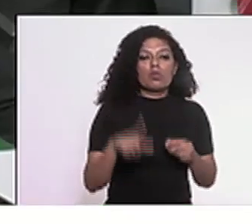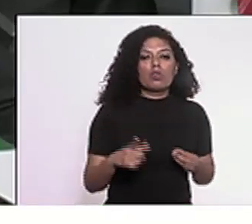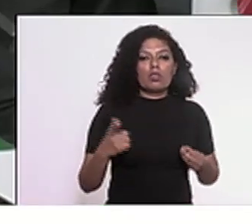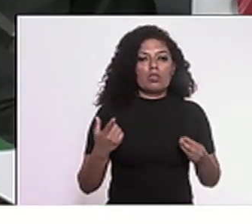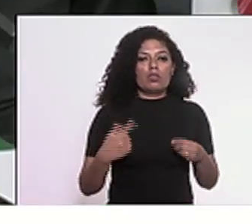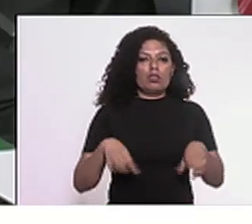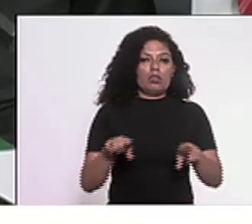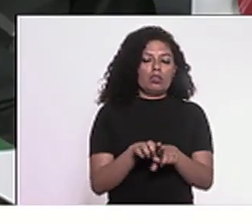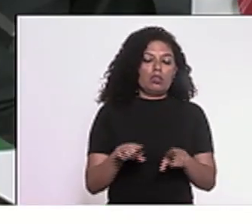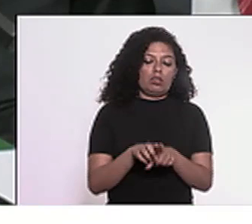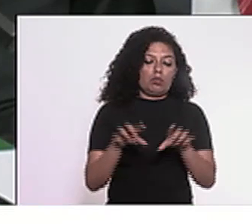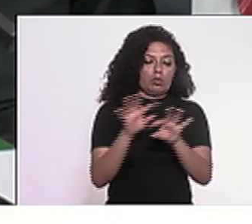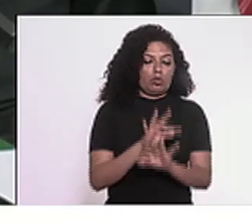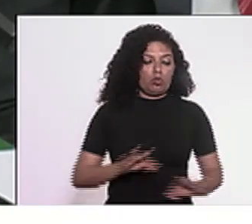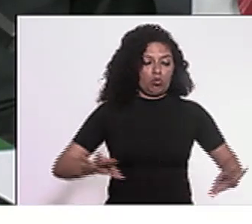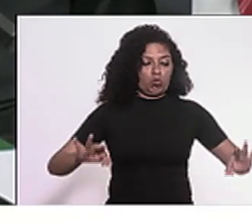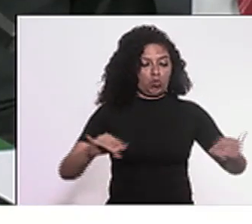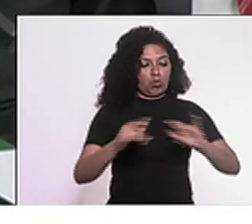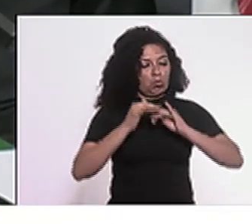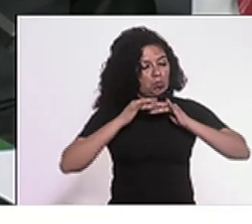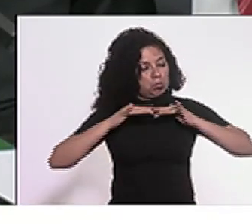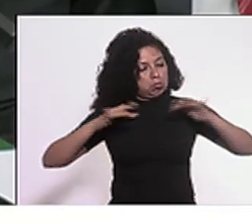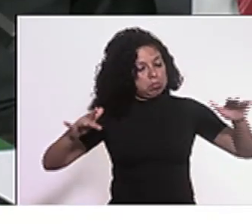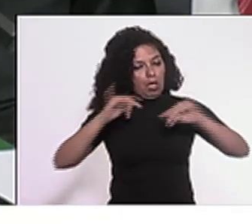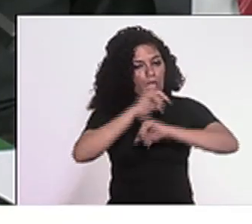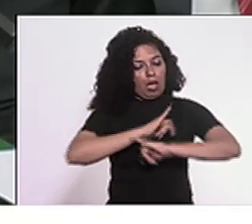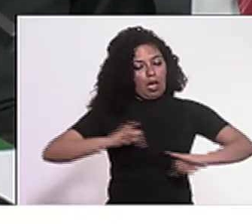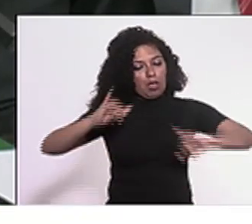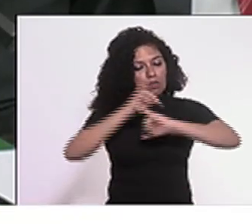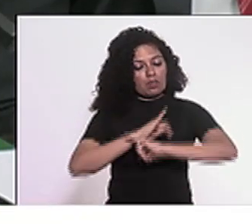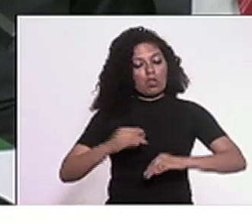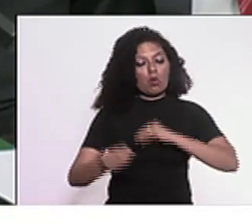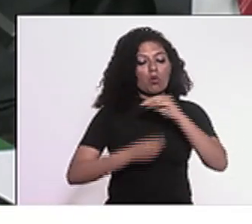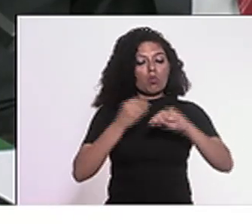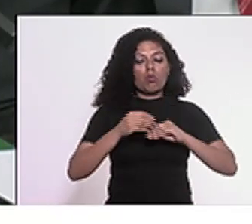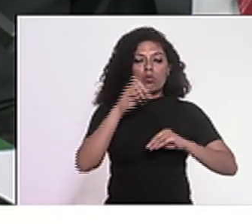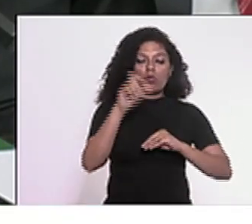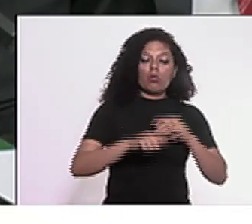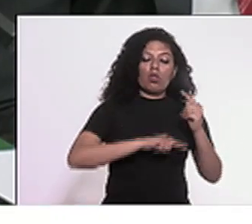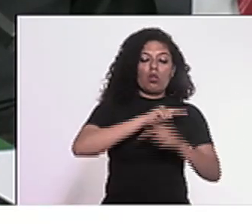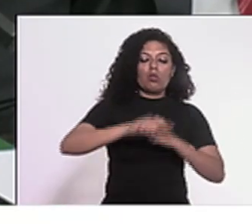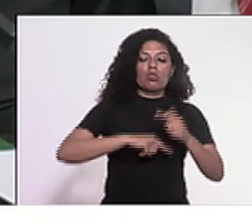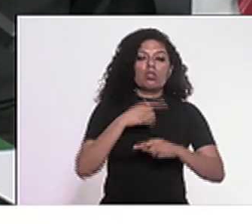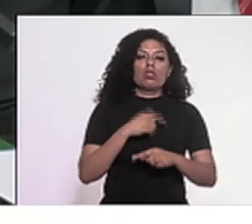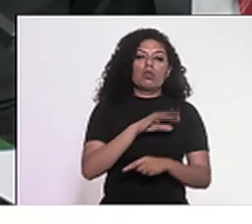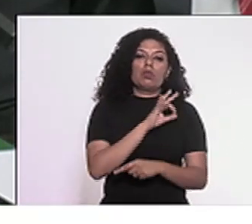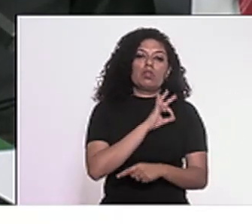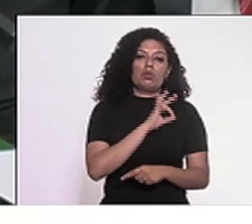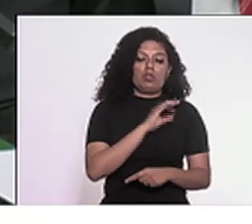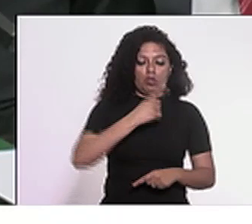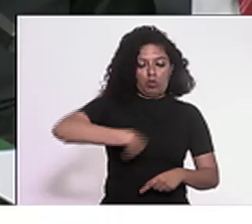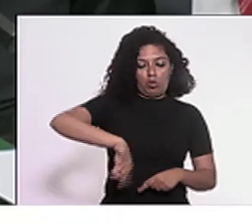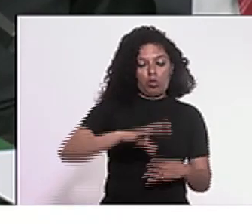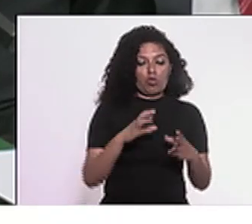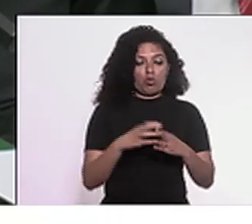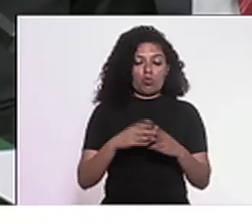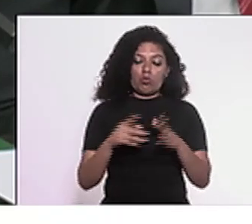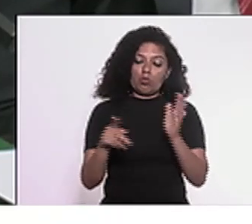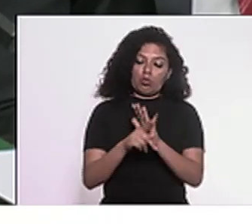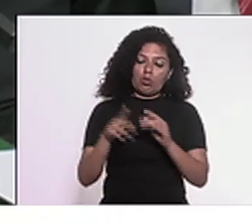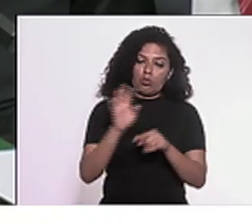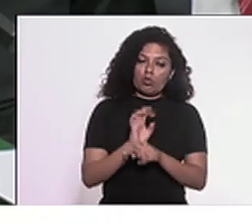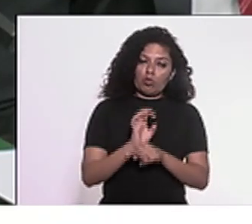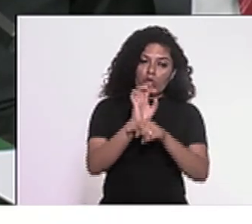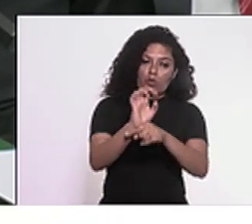mas a todo o público, né, que como um órgão, uma instituição de Estado, uma instituição permanente de Estado, deve dar